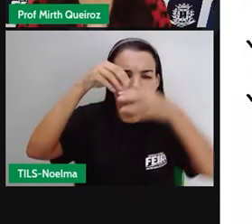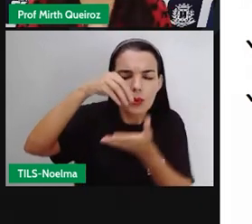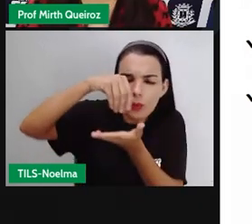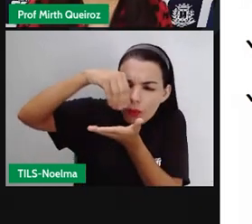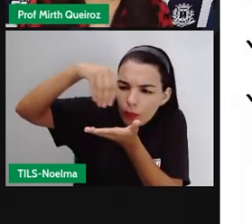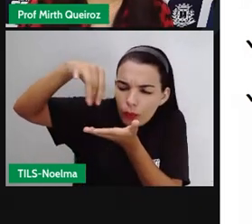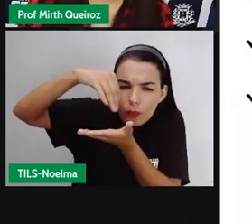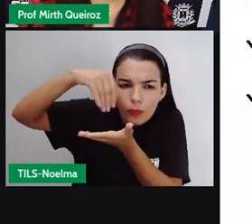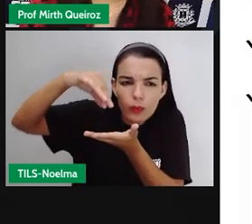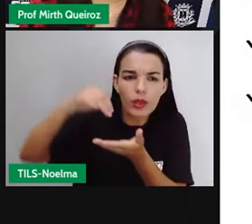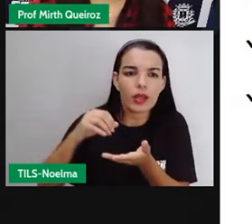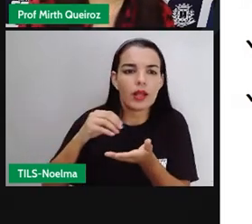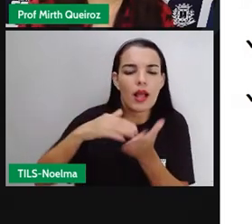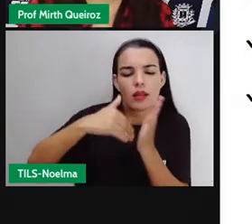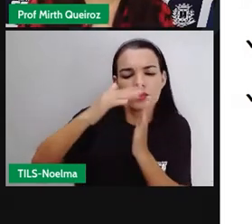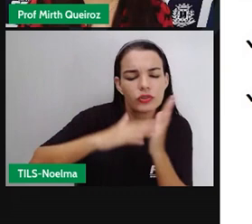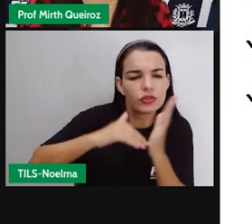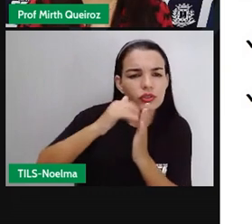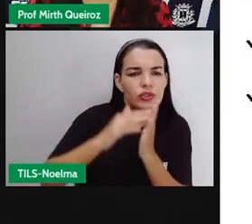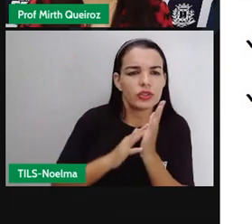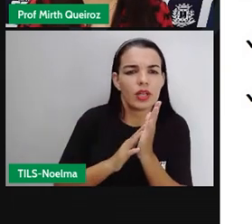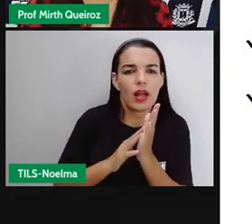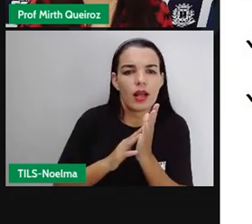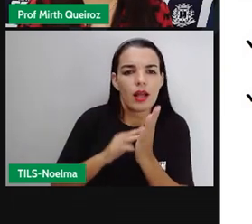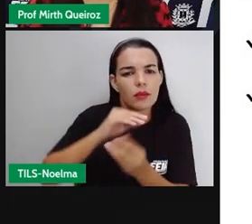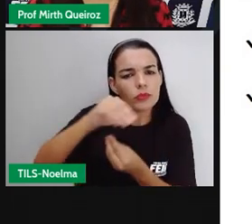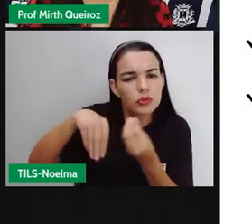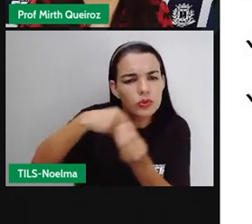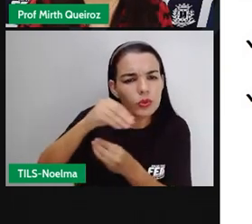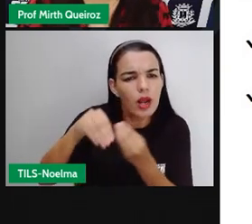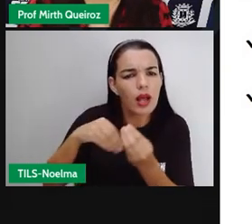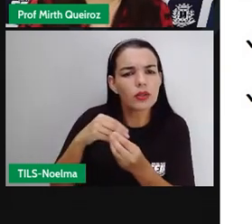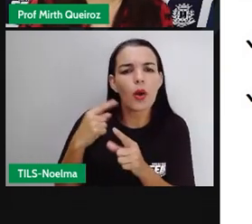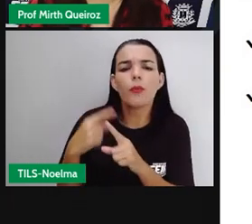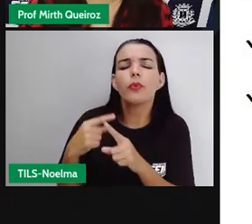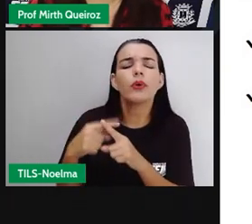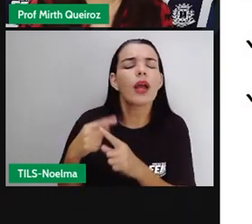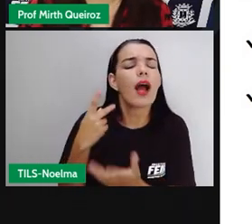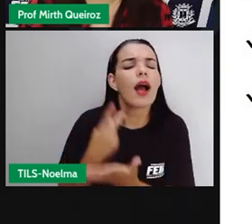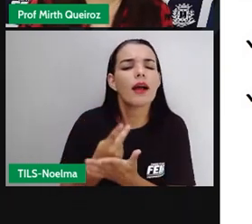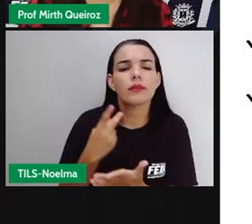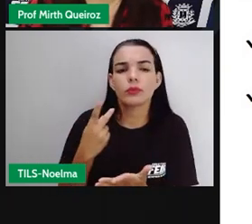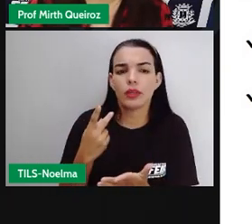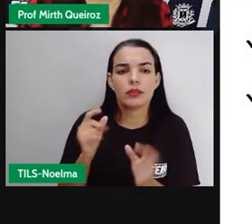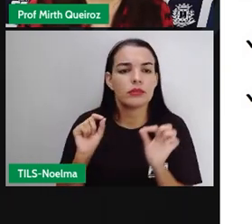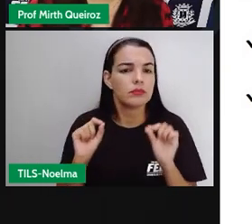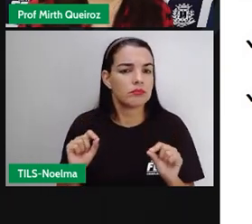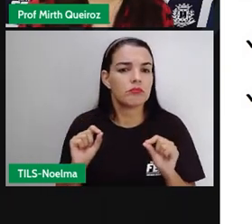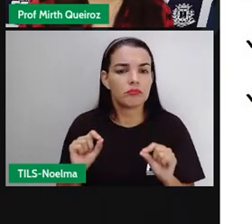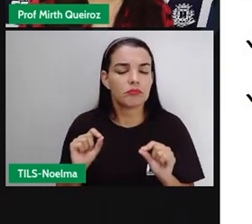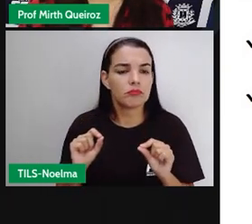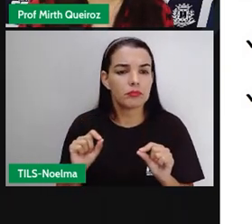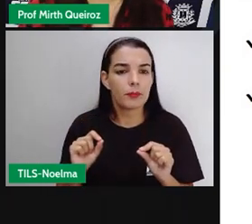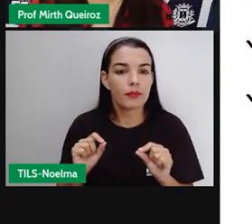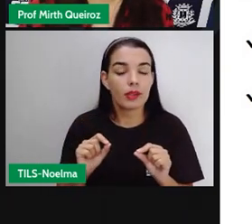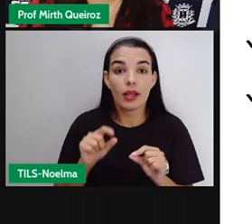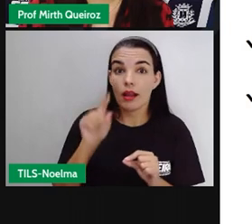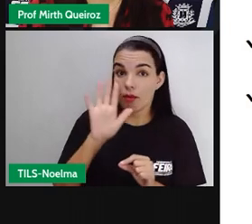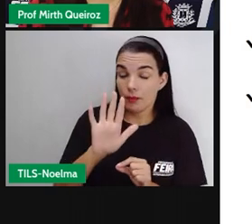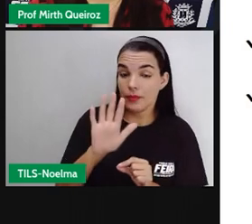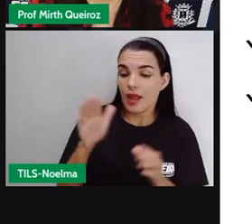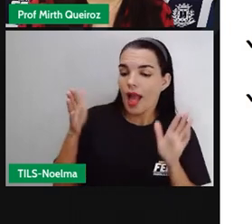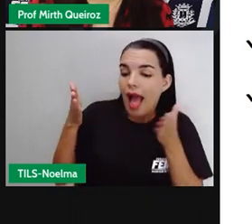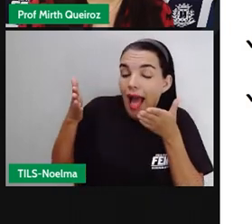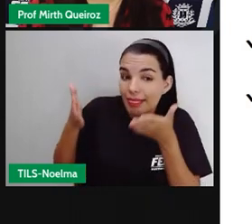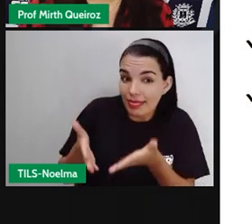a tinta foi dissolvida ali? Por que que isso acontece? Até aqui você já